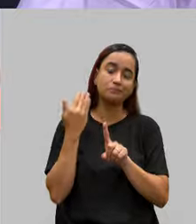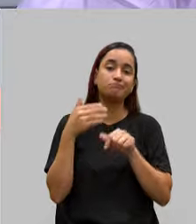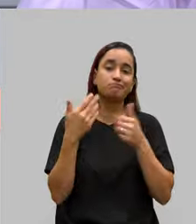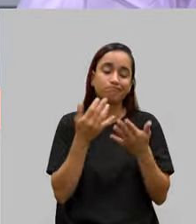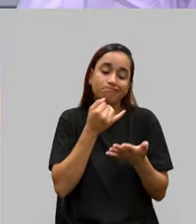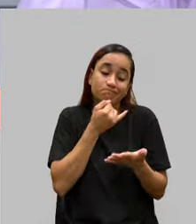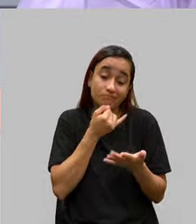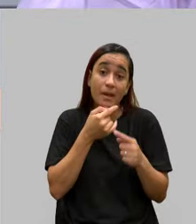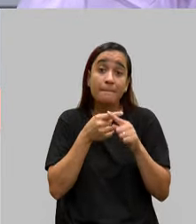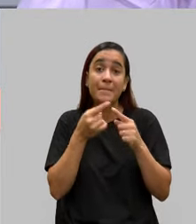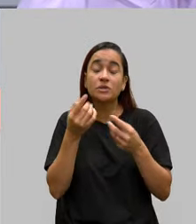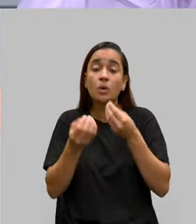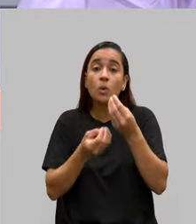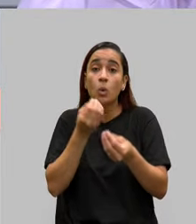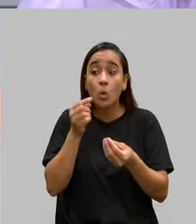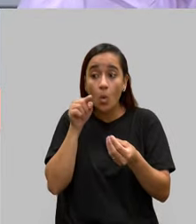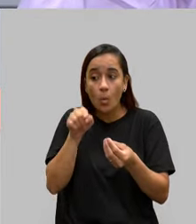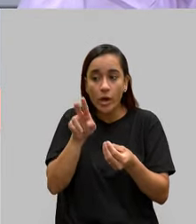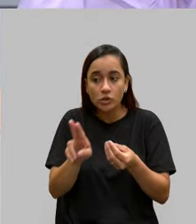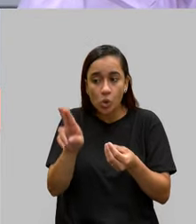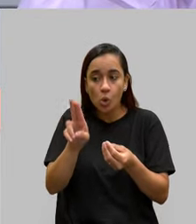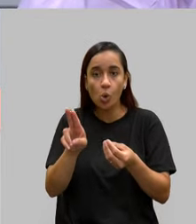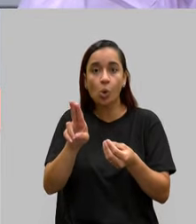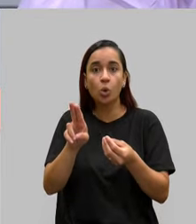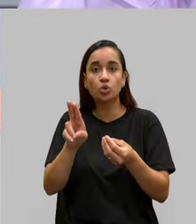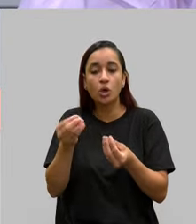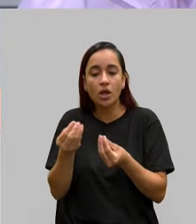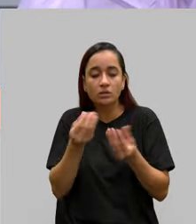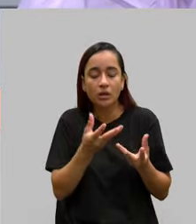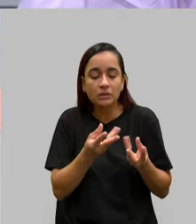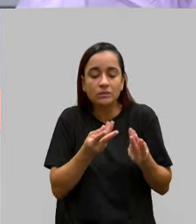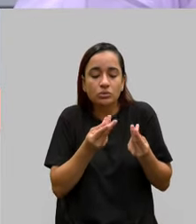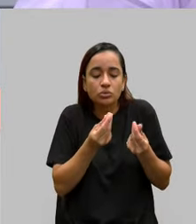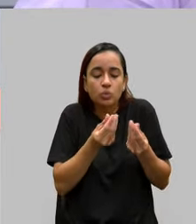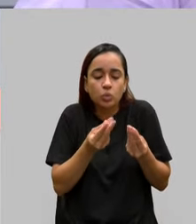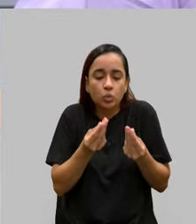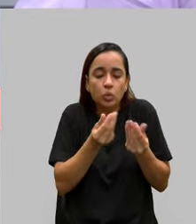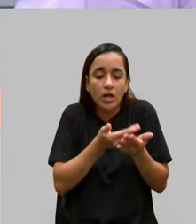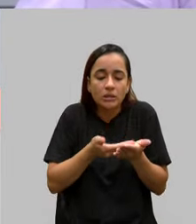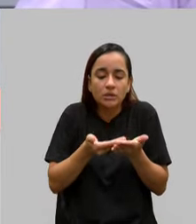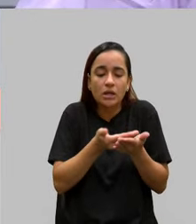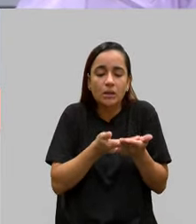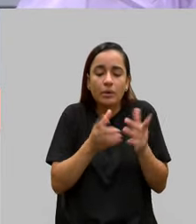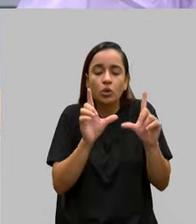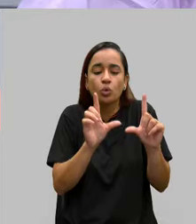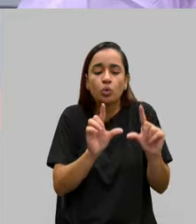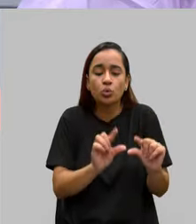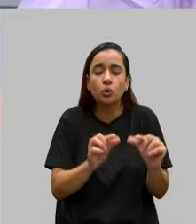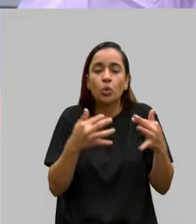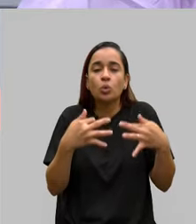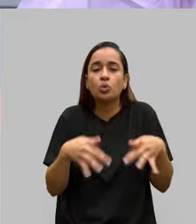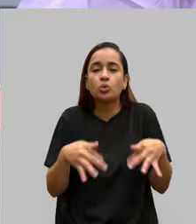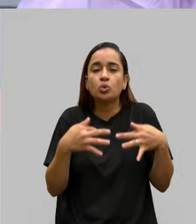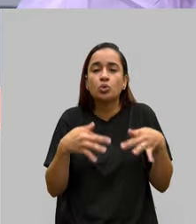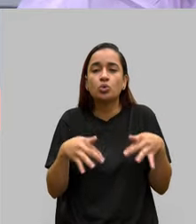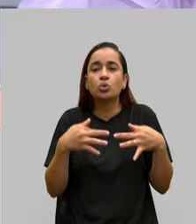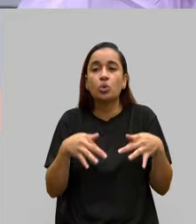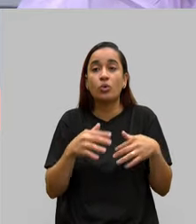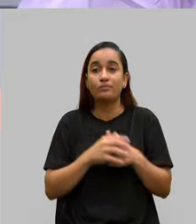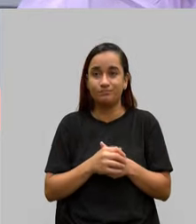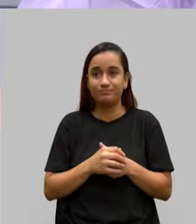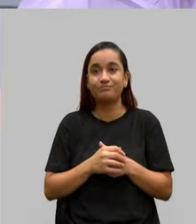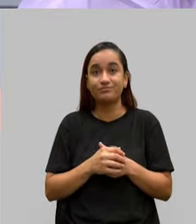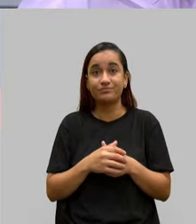amenizar a dor né A dor dela eu estava até conversando com a mãe dela se ela usaria de novo ela falou com